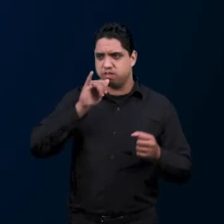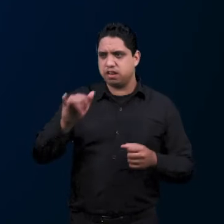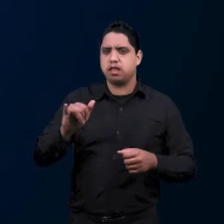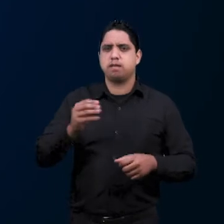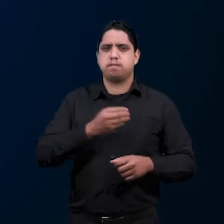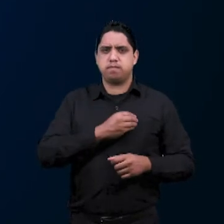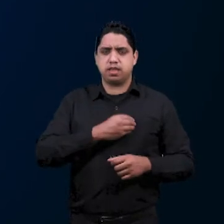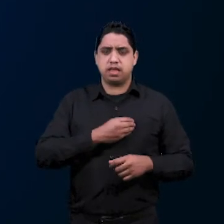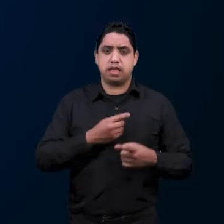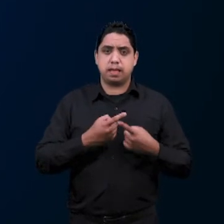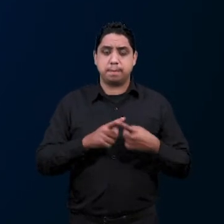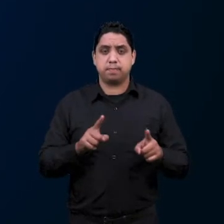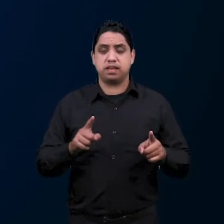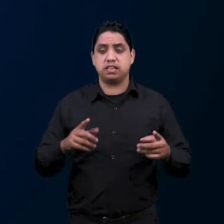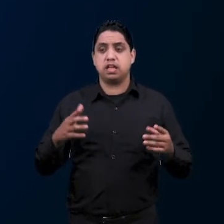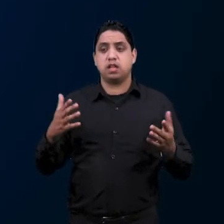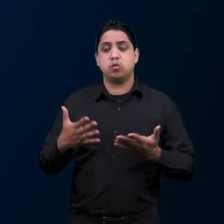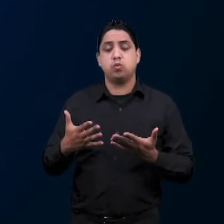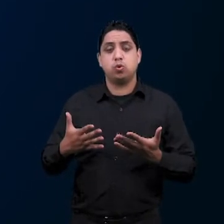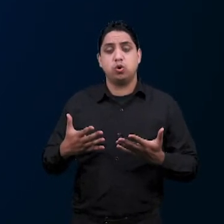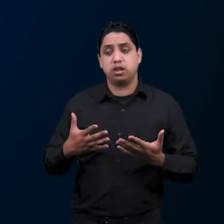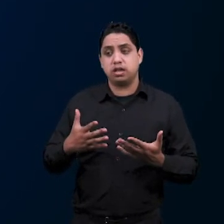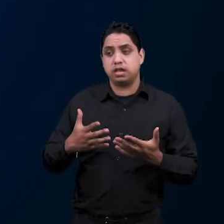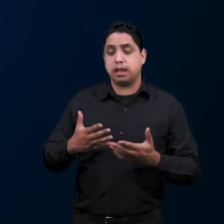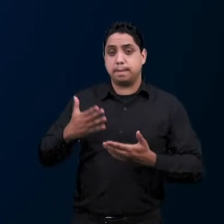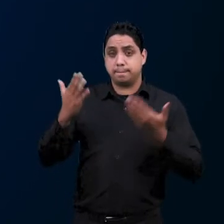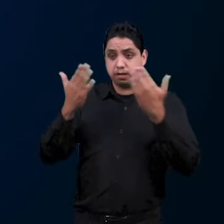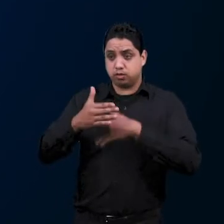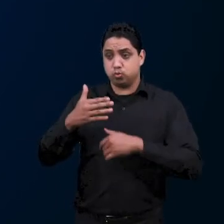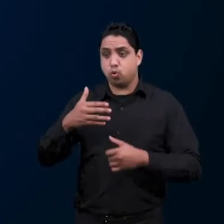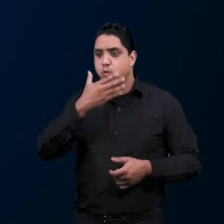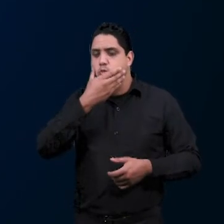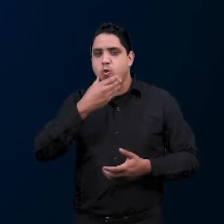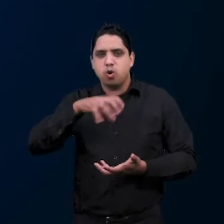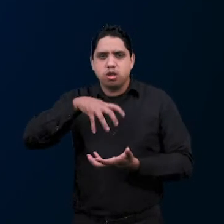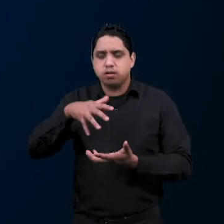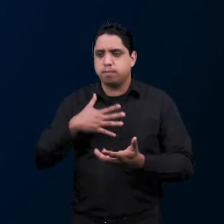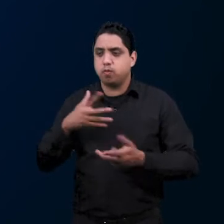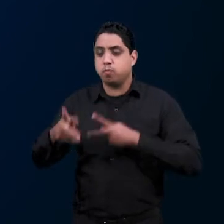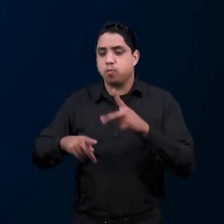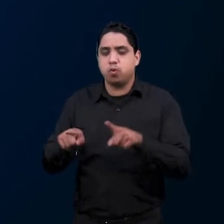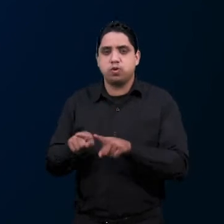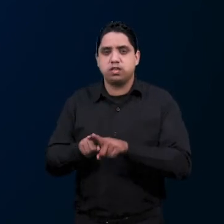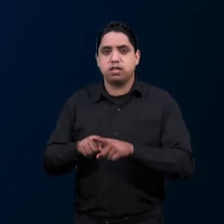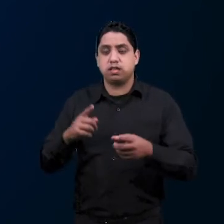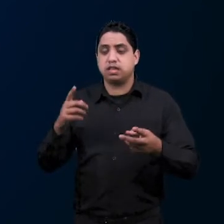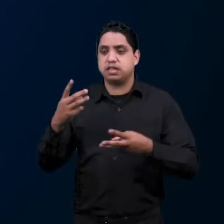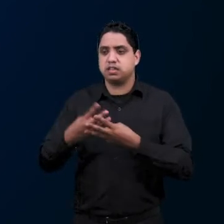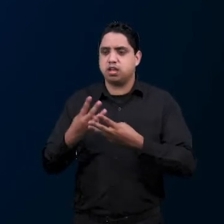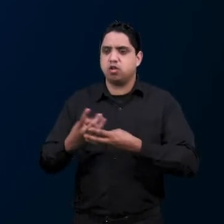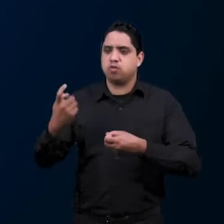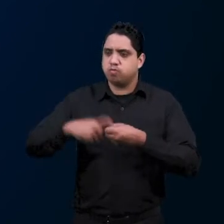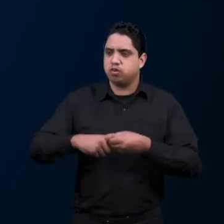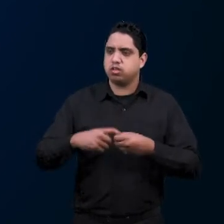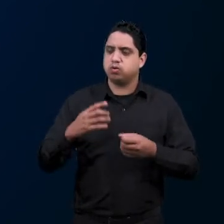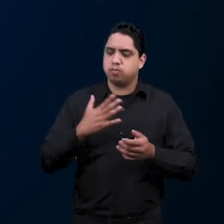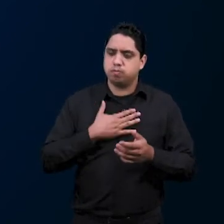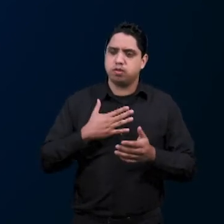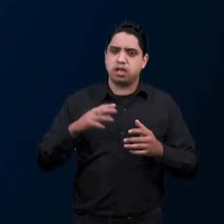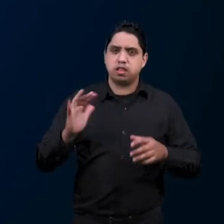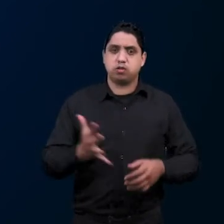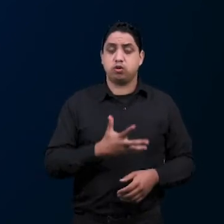honra-me, porém agora diante dos anciões do meu povo e diante de Israel, e volta comigo para que